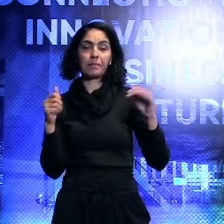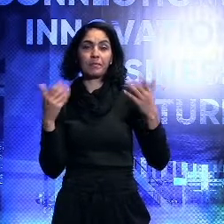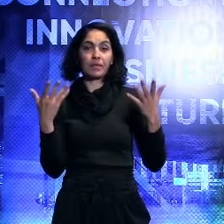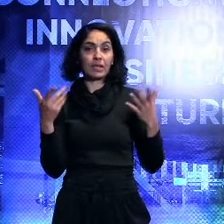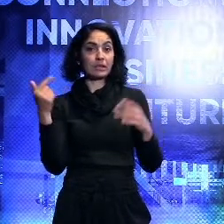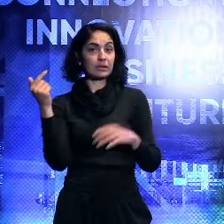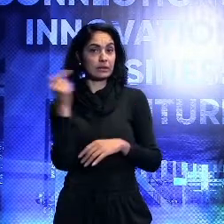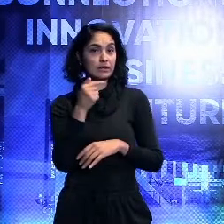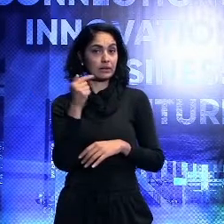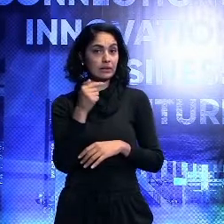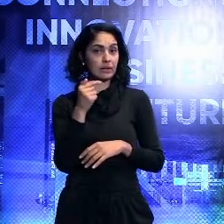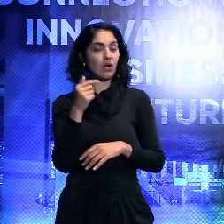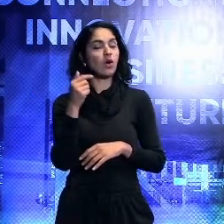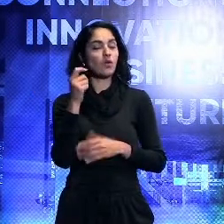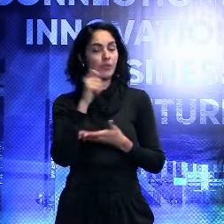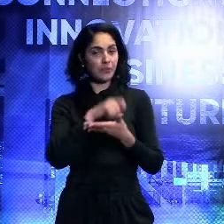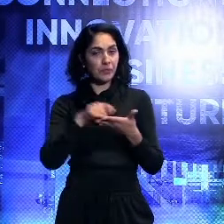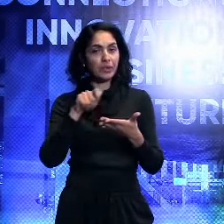ele faz